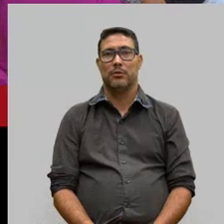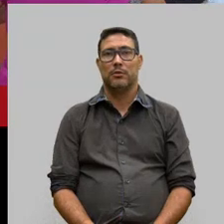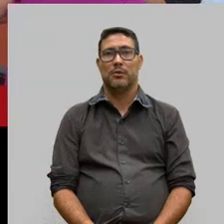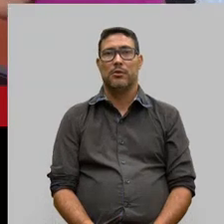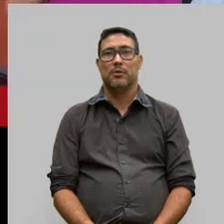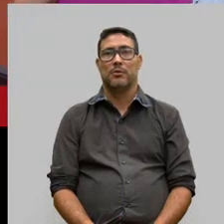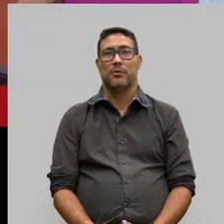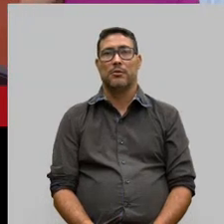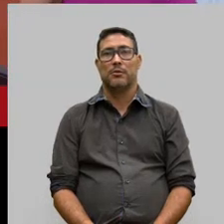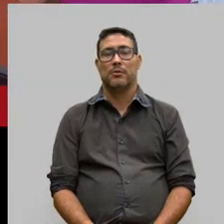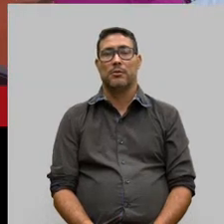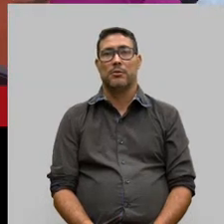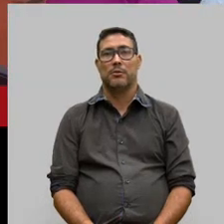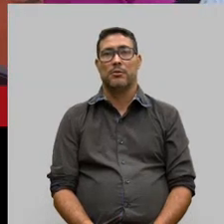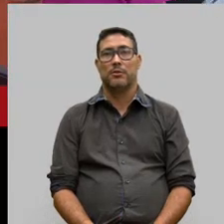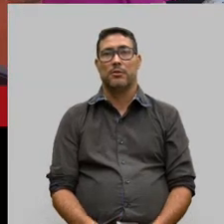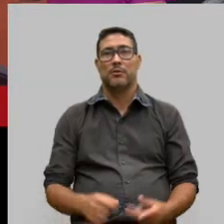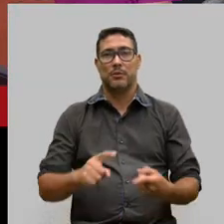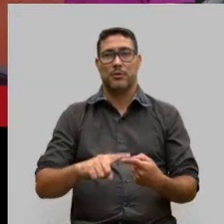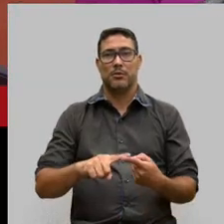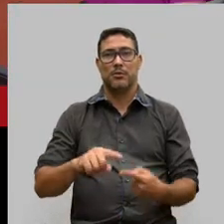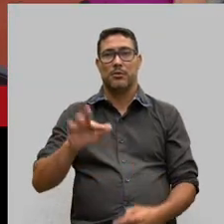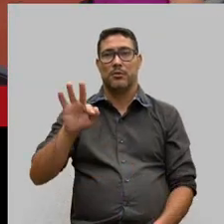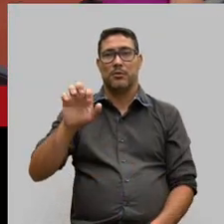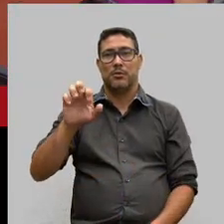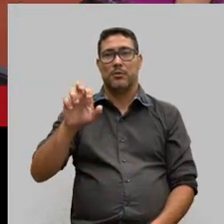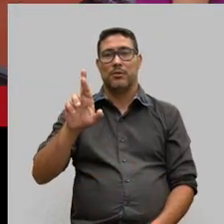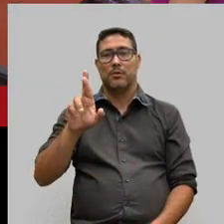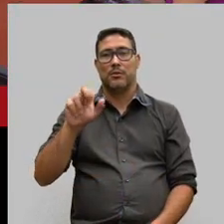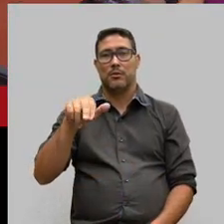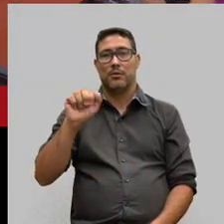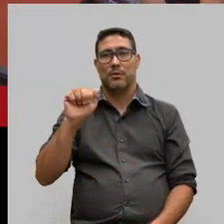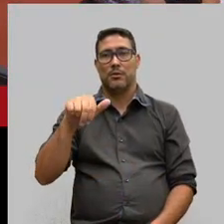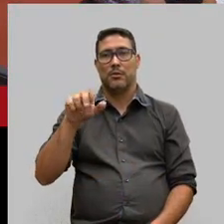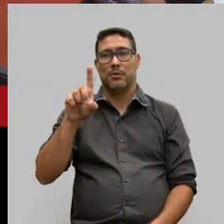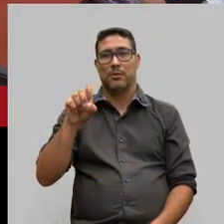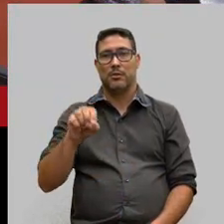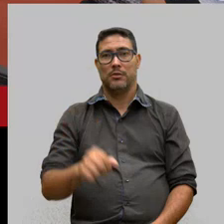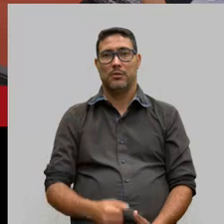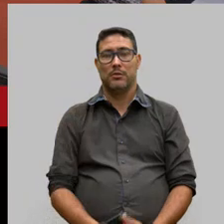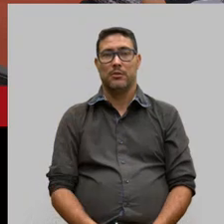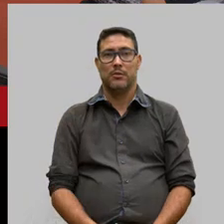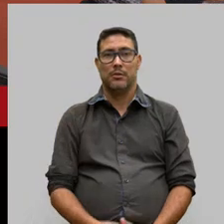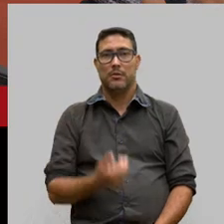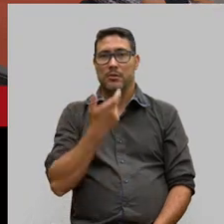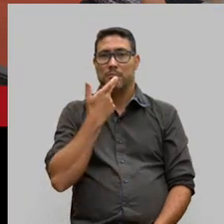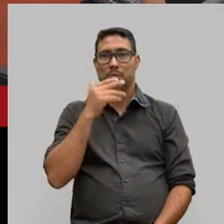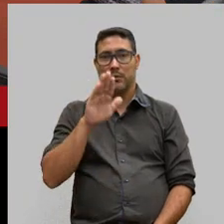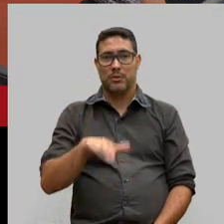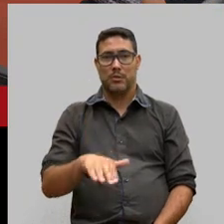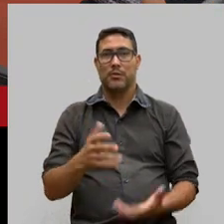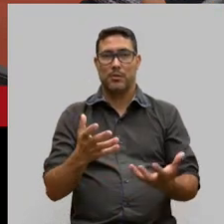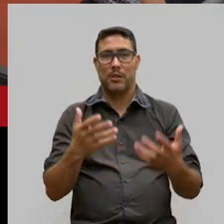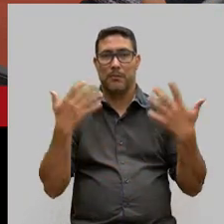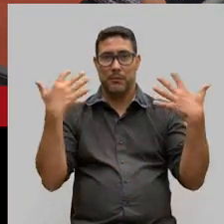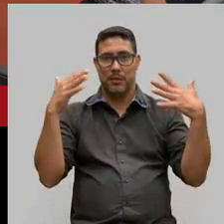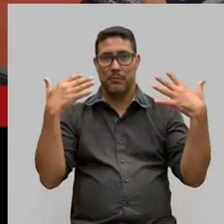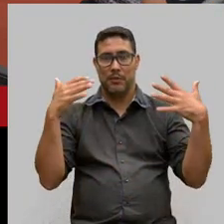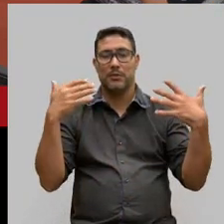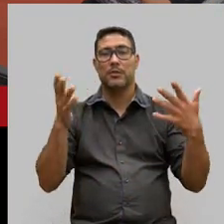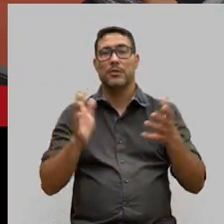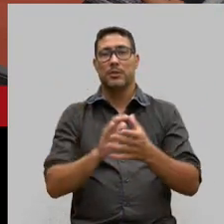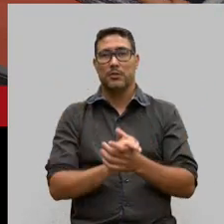Álvaro depois o Fernando Guerra viu e boa tarde eu queria parabenizar a mesa